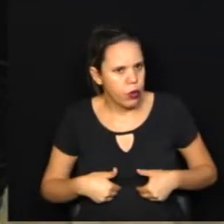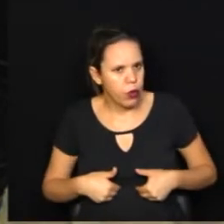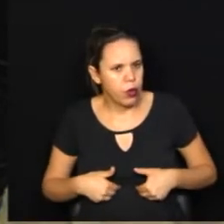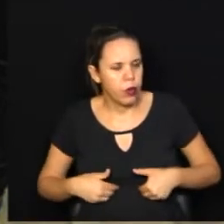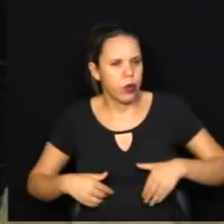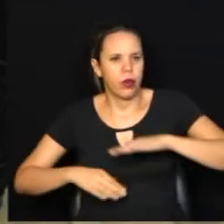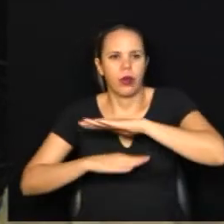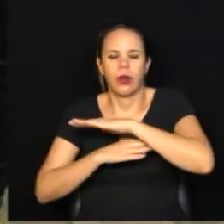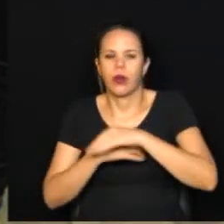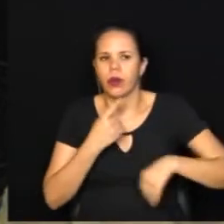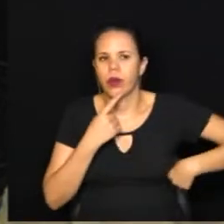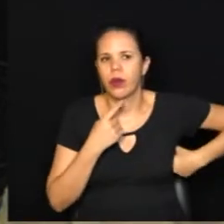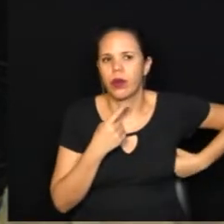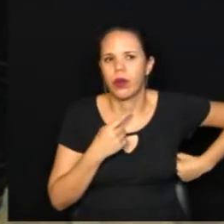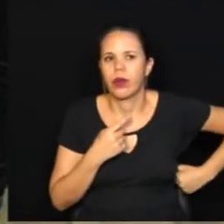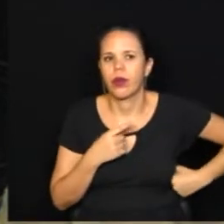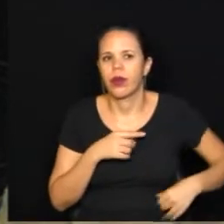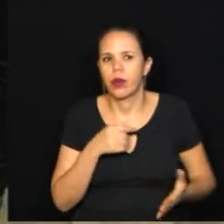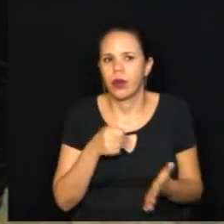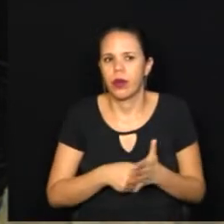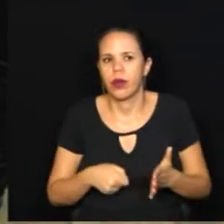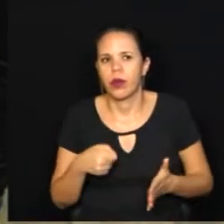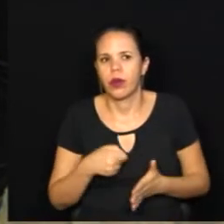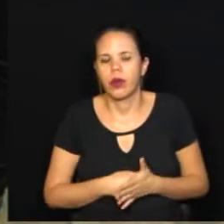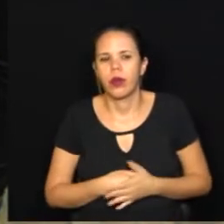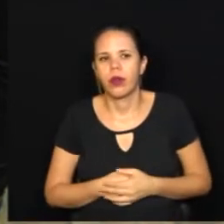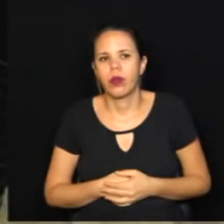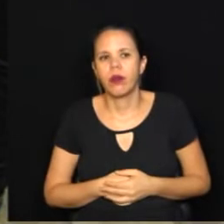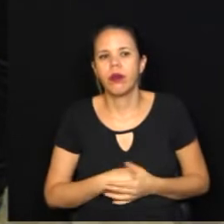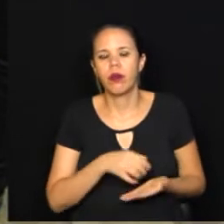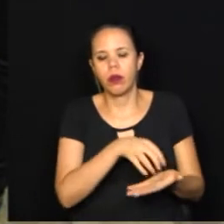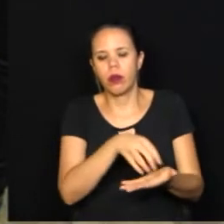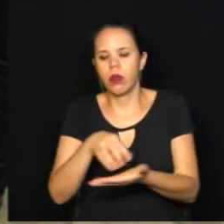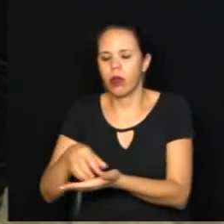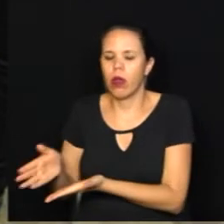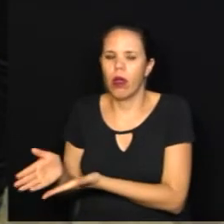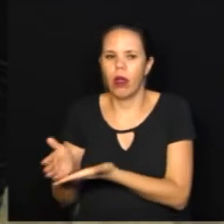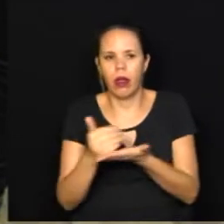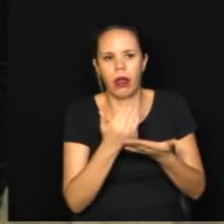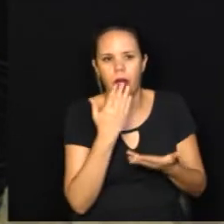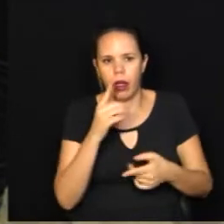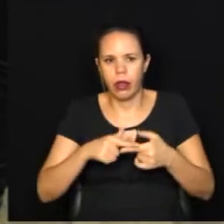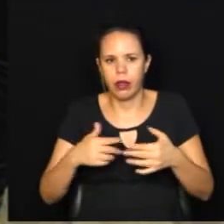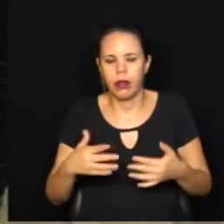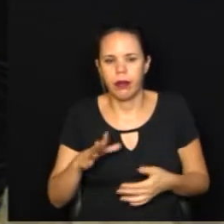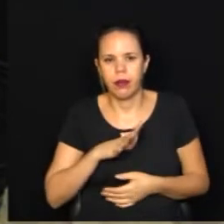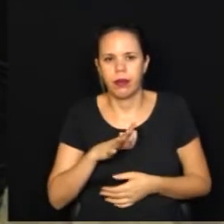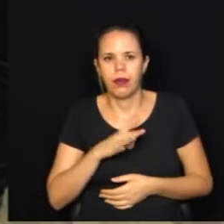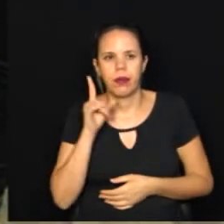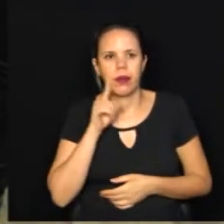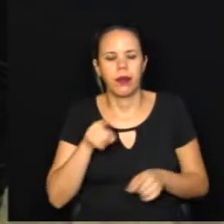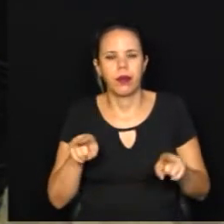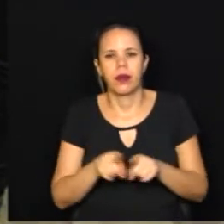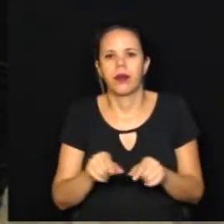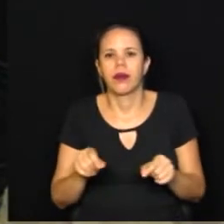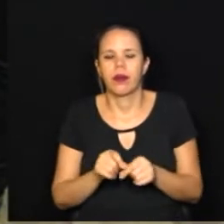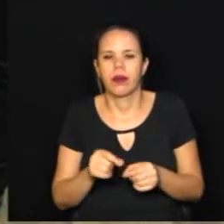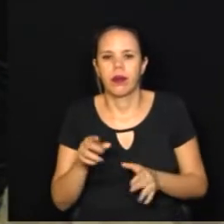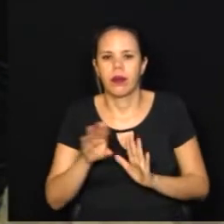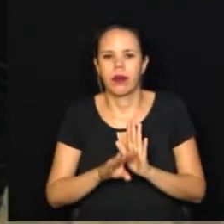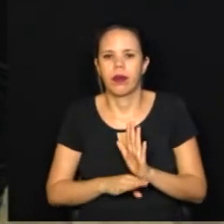você conta agora para a gente essa capacitação profissional. É isso mesmo, foram prorrogadas até terça-feira, dia 30 de